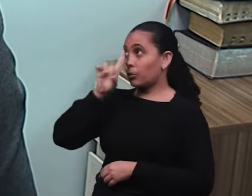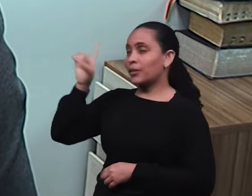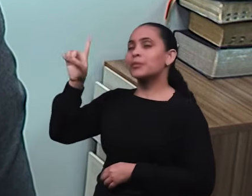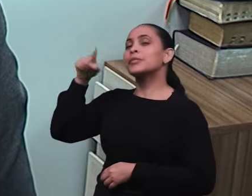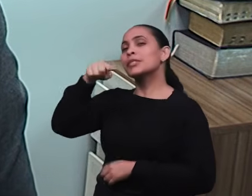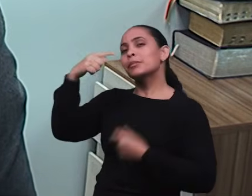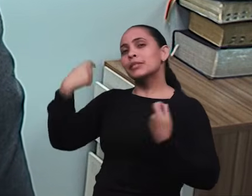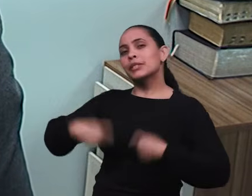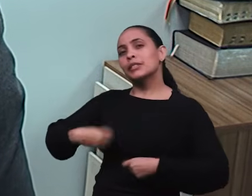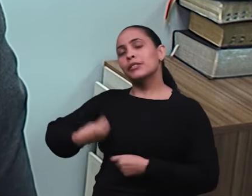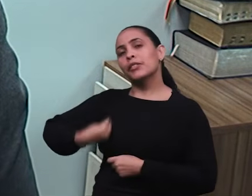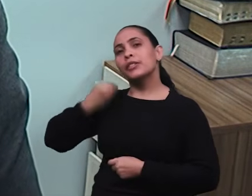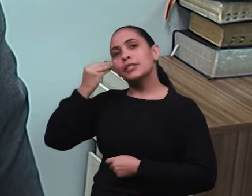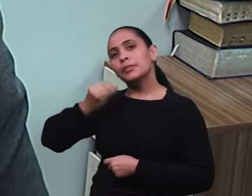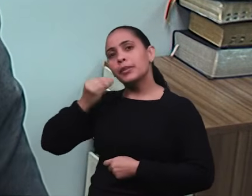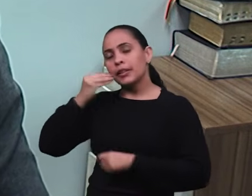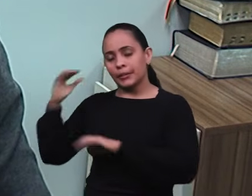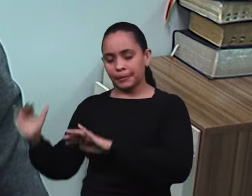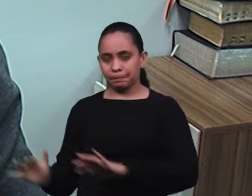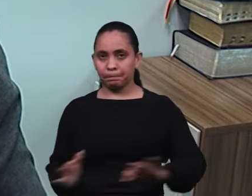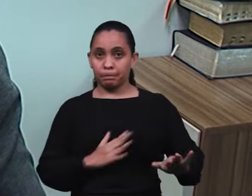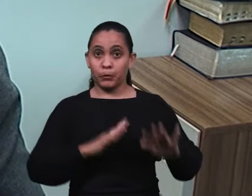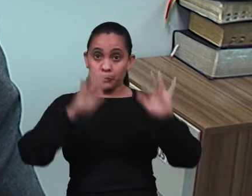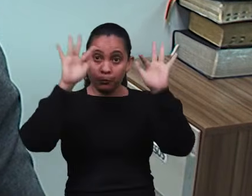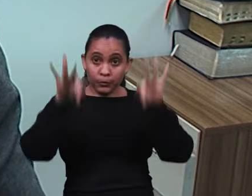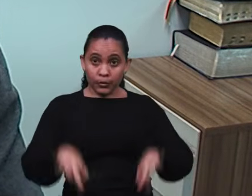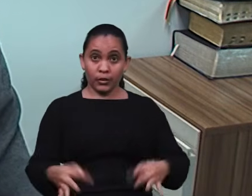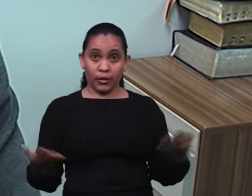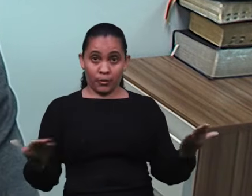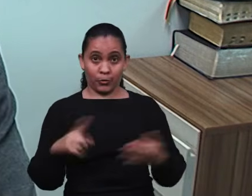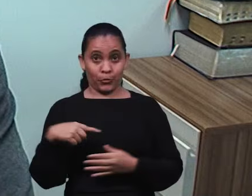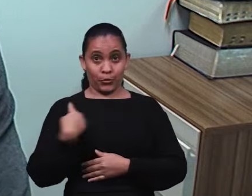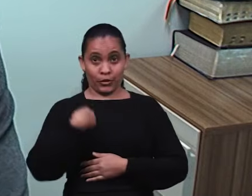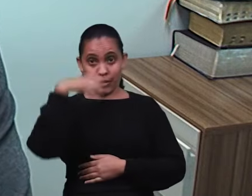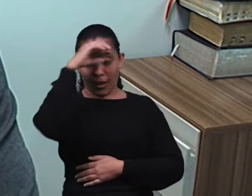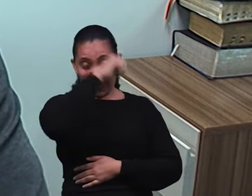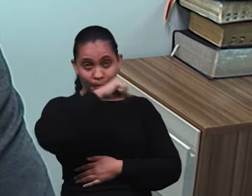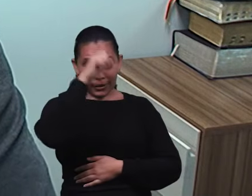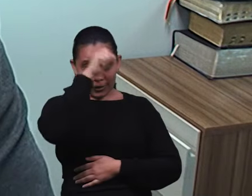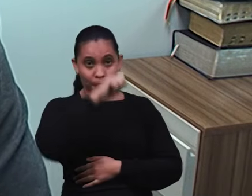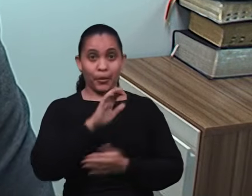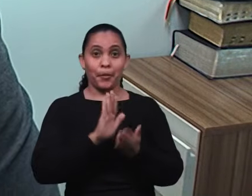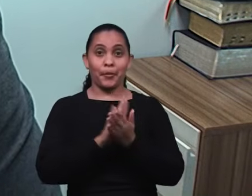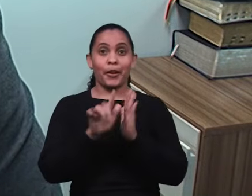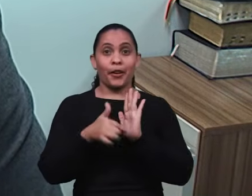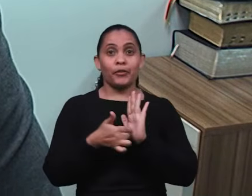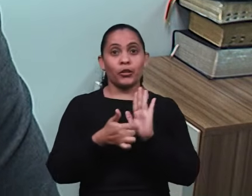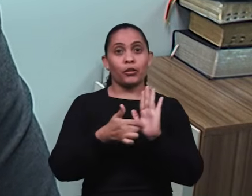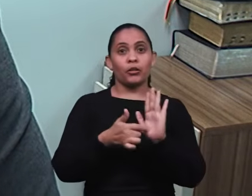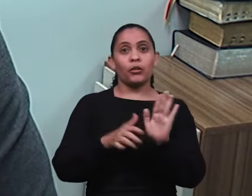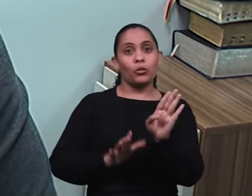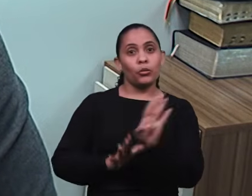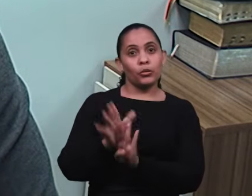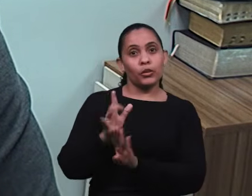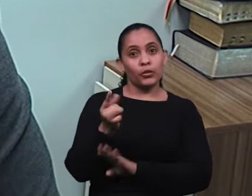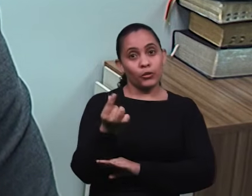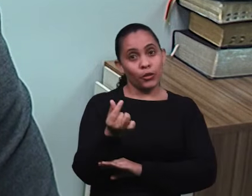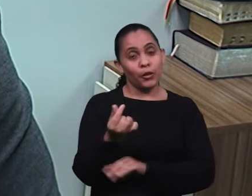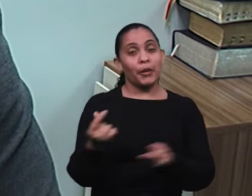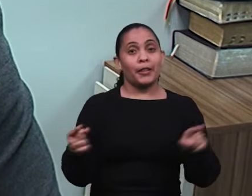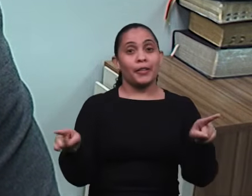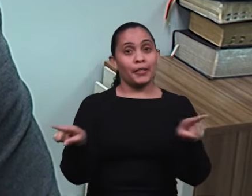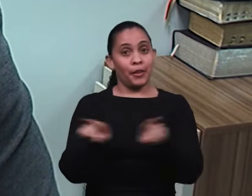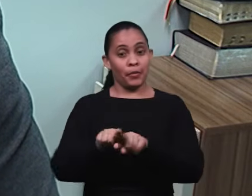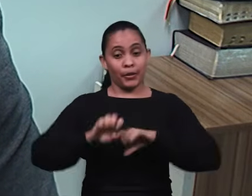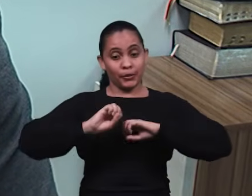viver essa experiência. Olha só, estamos chegando aqui ao final, hein? Estamos chegando ao final. Hoje aprendemos que a Bíblia não apenas orienta sobre o